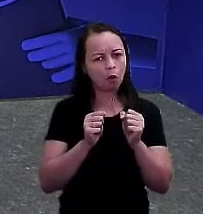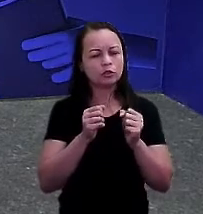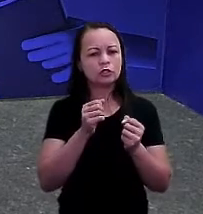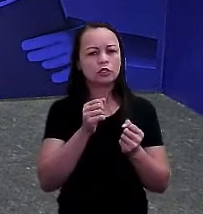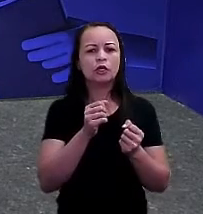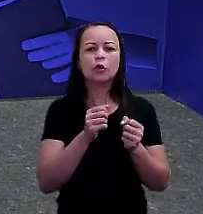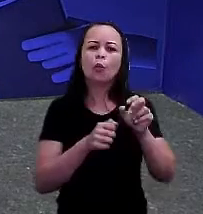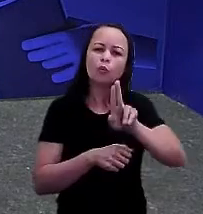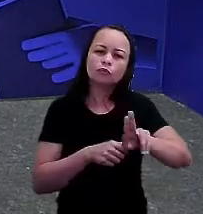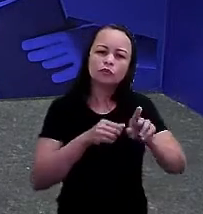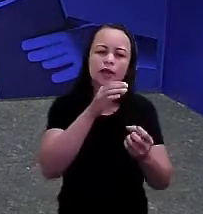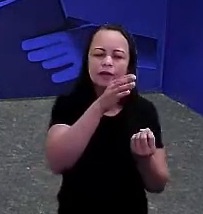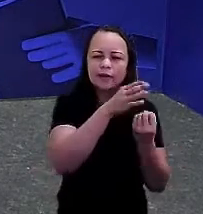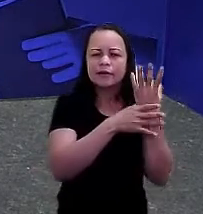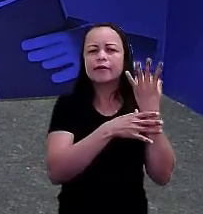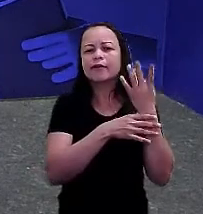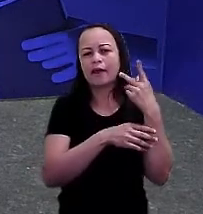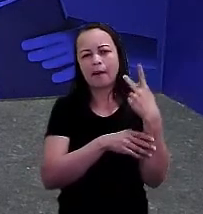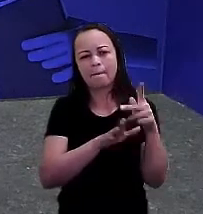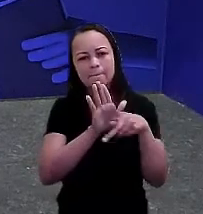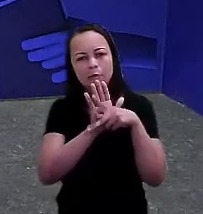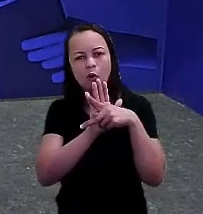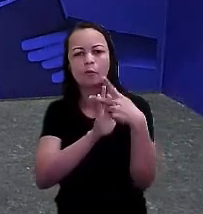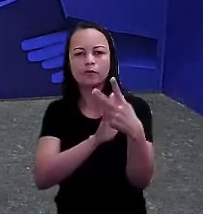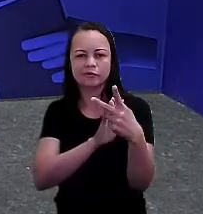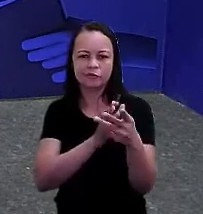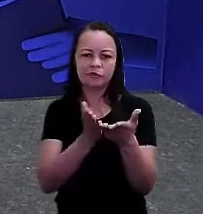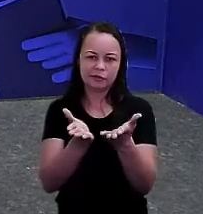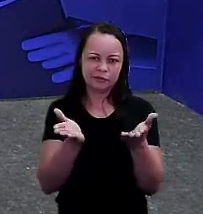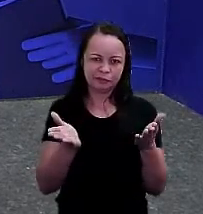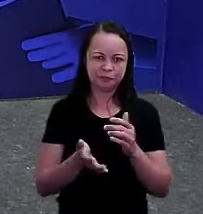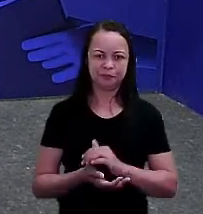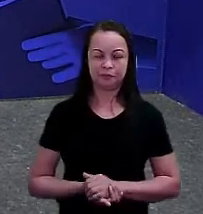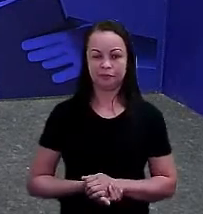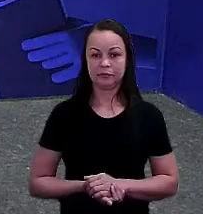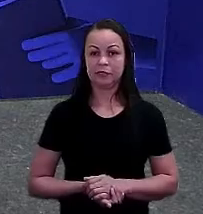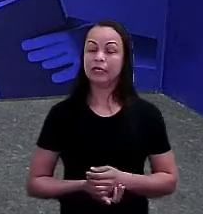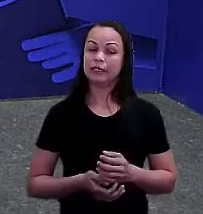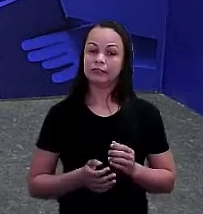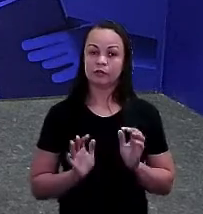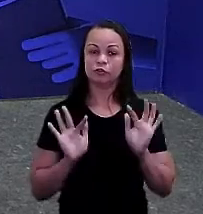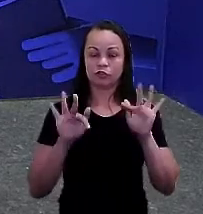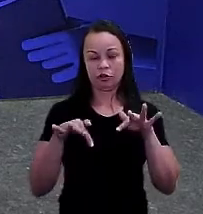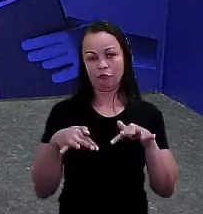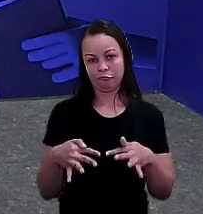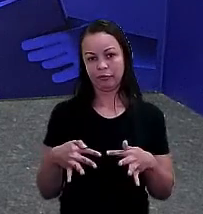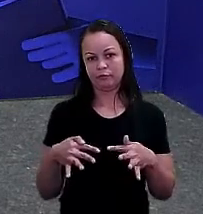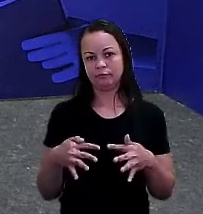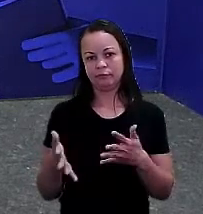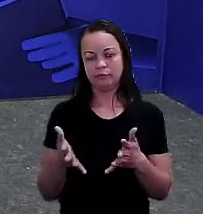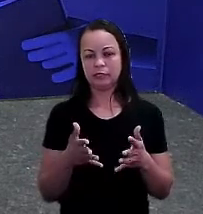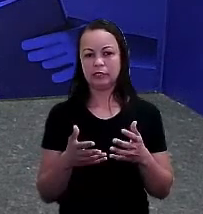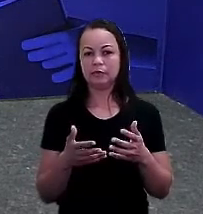criatividade e criar as próprias lendas de vocês, tá? Então, a gente vai ficando por aqui.